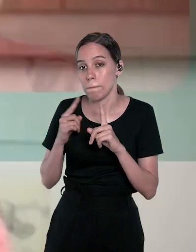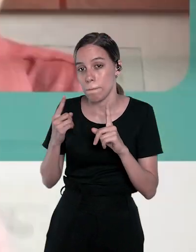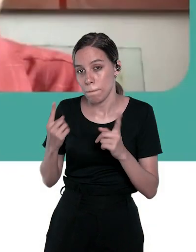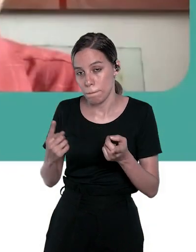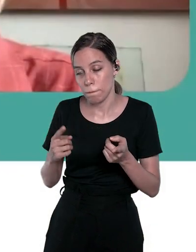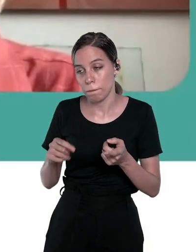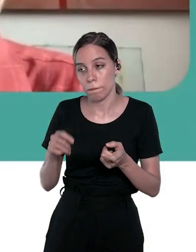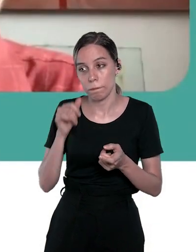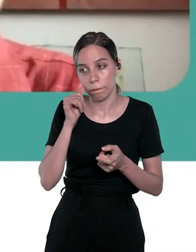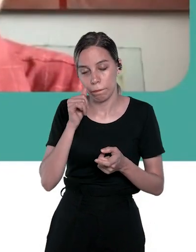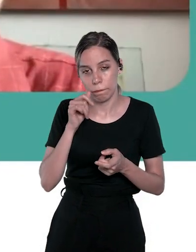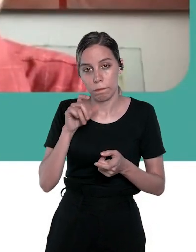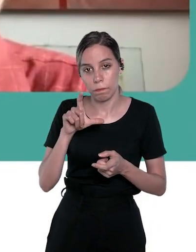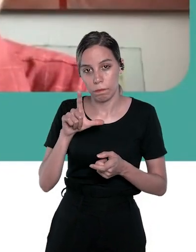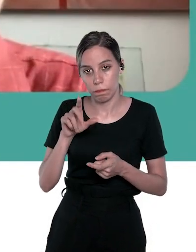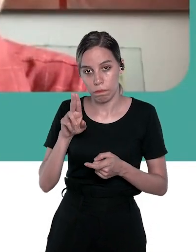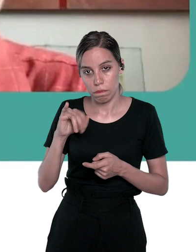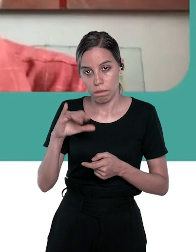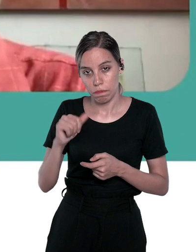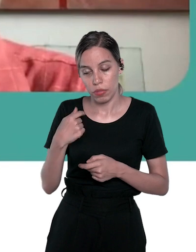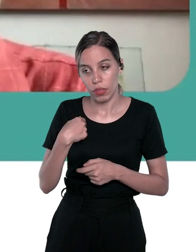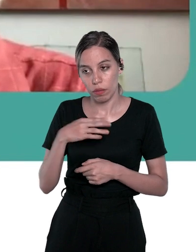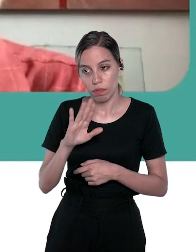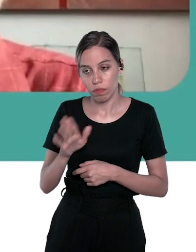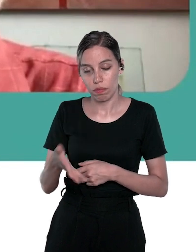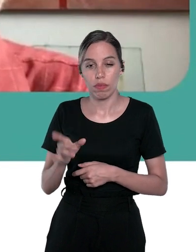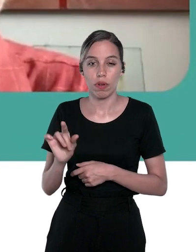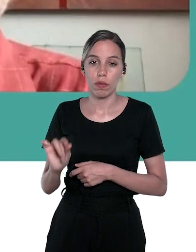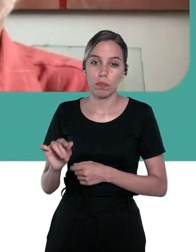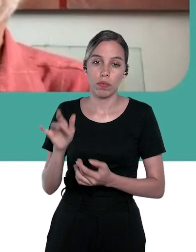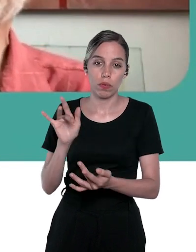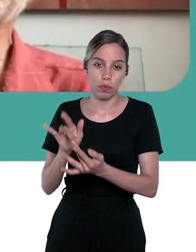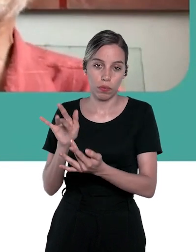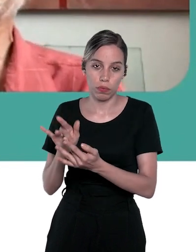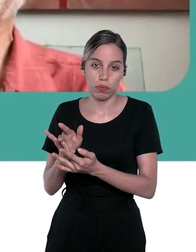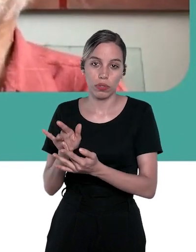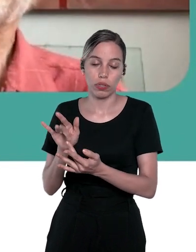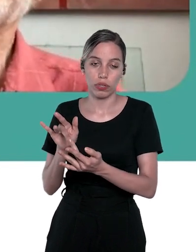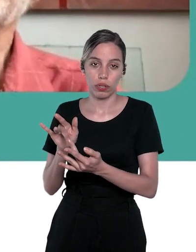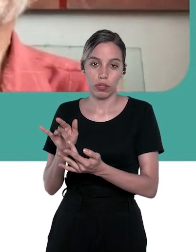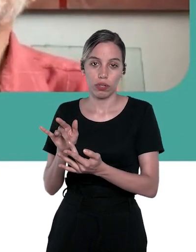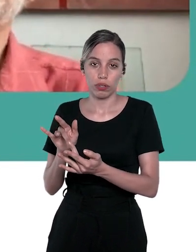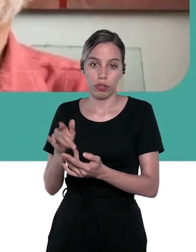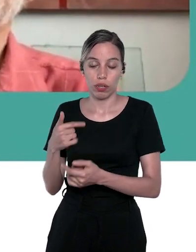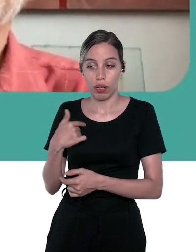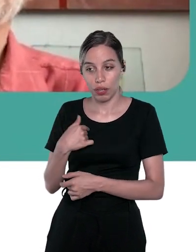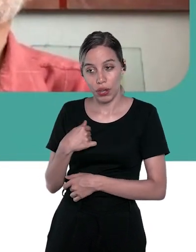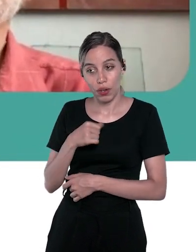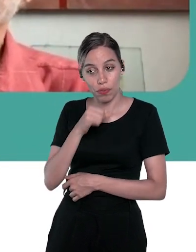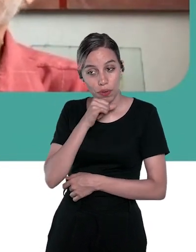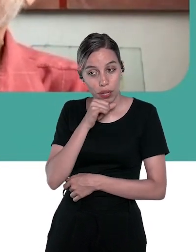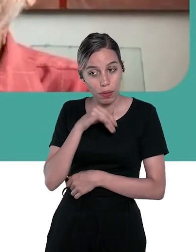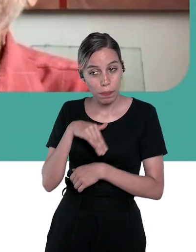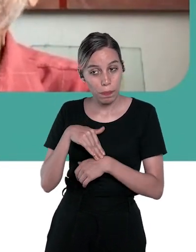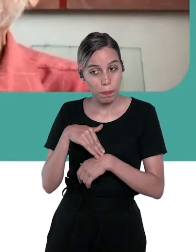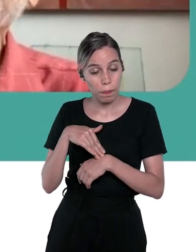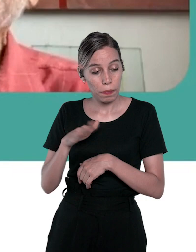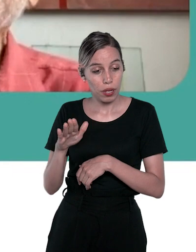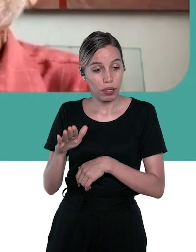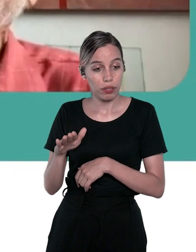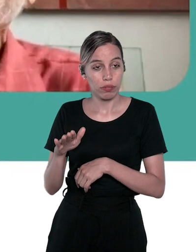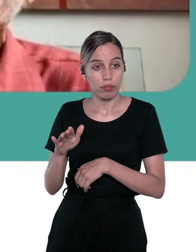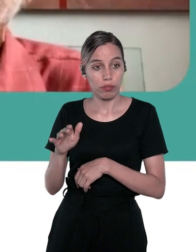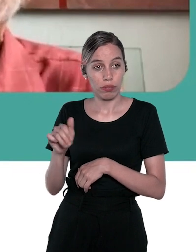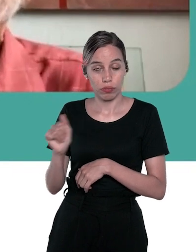a Lúcia, eu já tinha um pouco de familiaridade com ela, né? Como eu sou mais velhinho que a